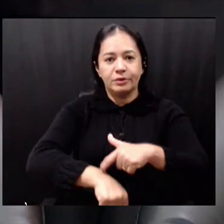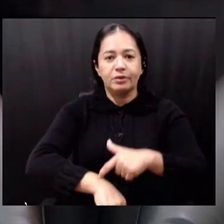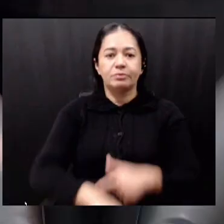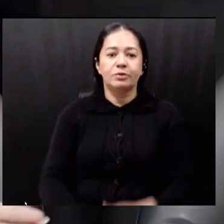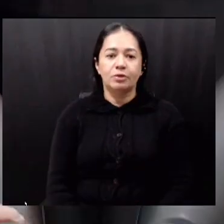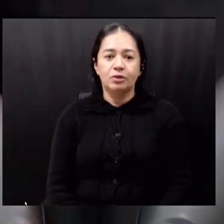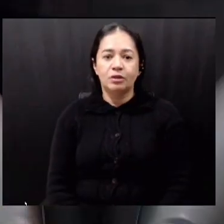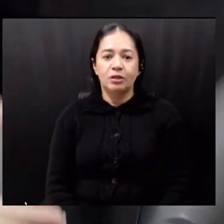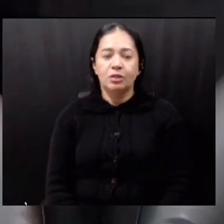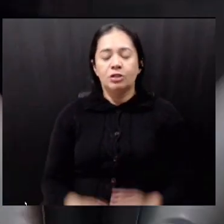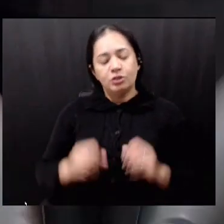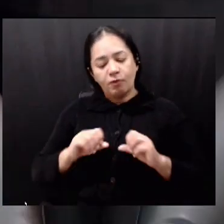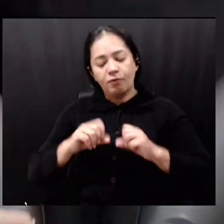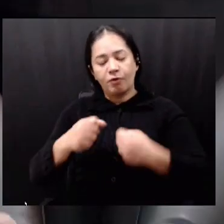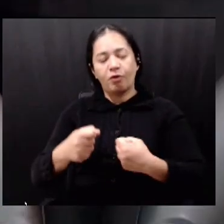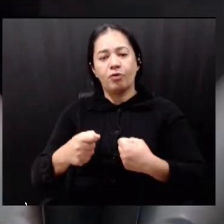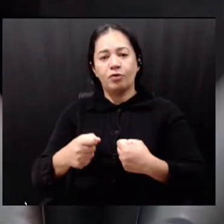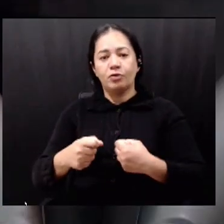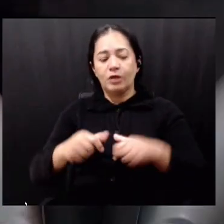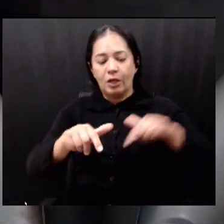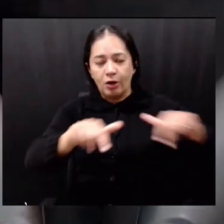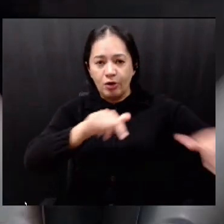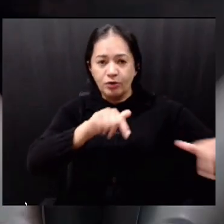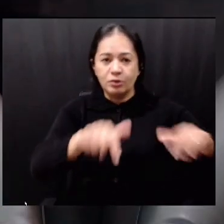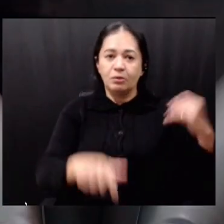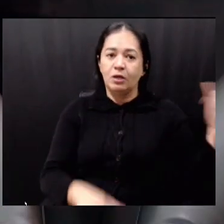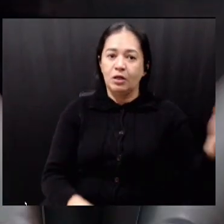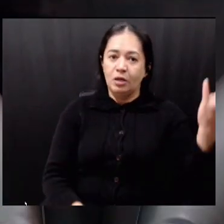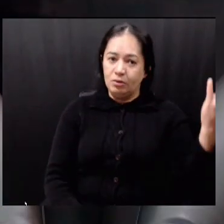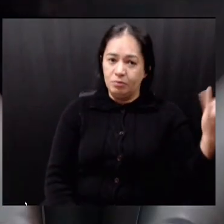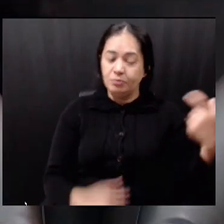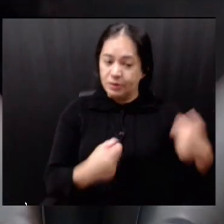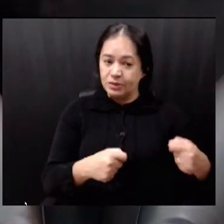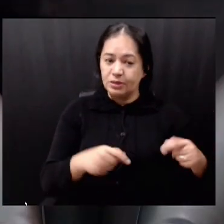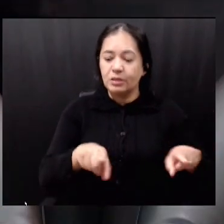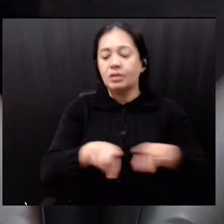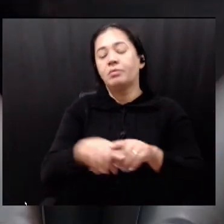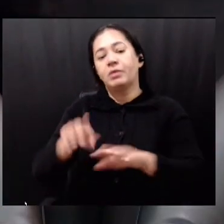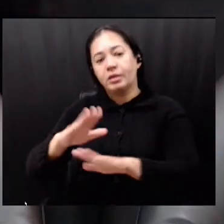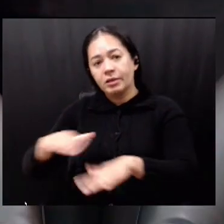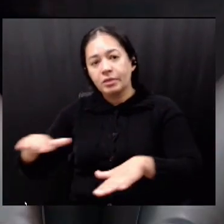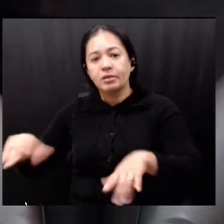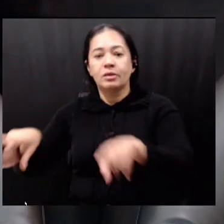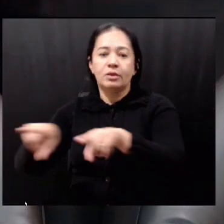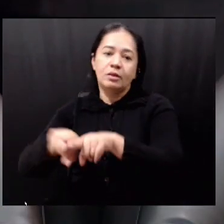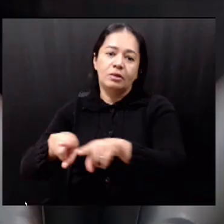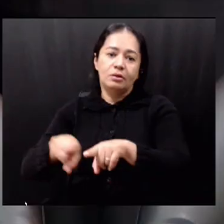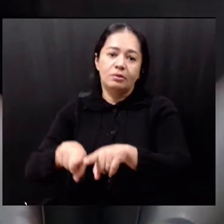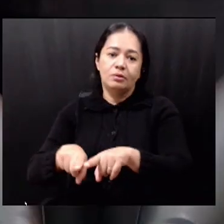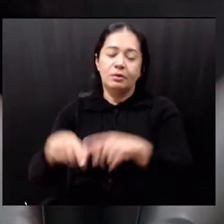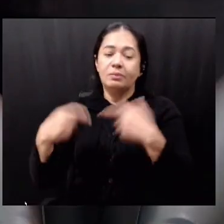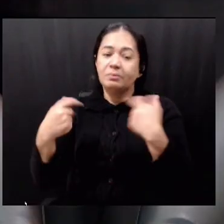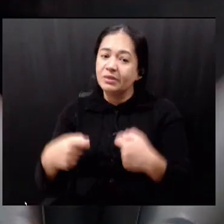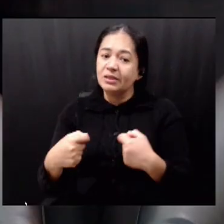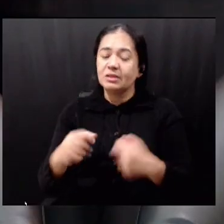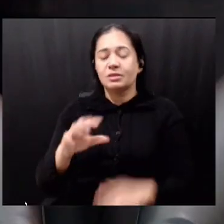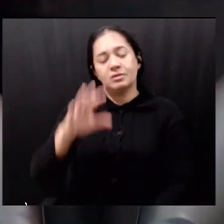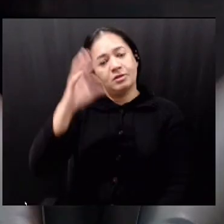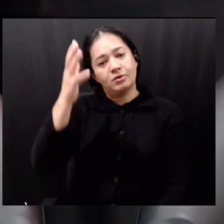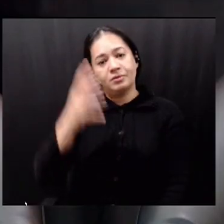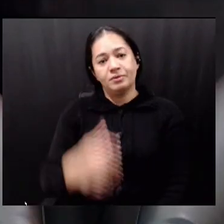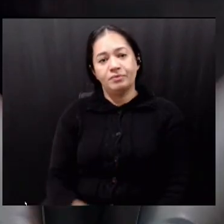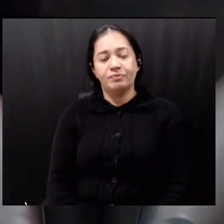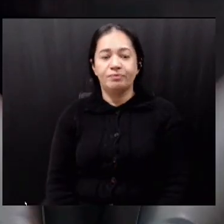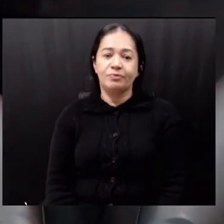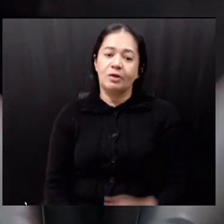dedicação. Tanto ao trabalho que é importante e é necessário, quanto à criança também. Precisa acontecer. Combinados, né?